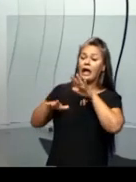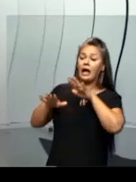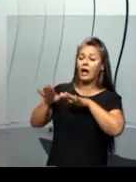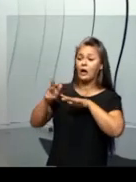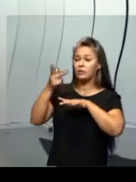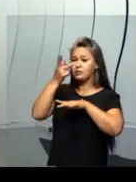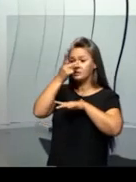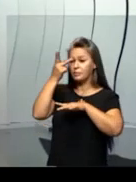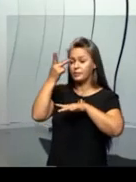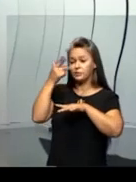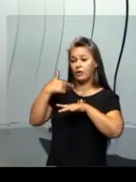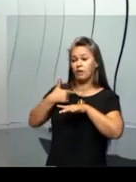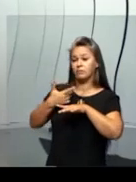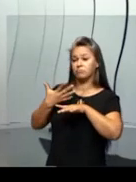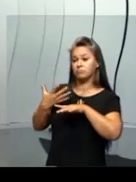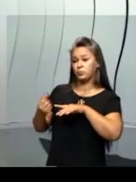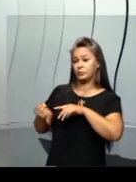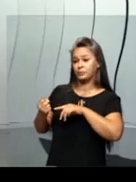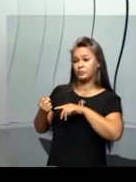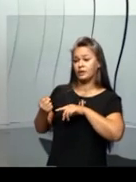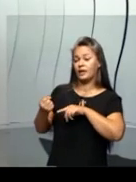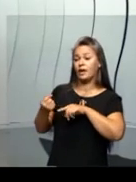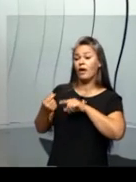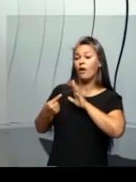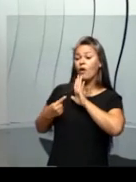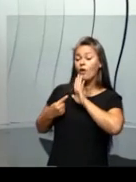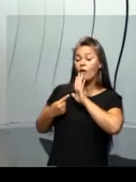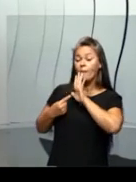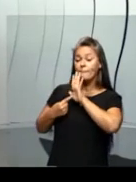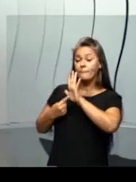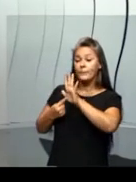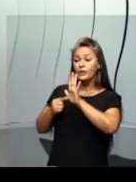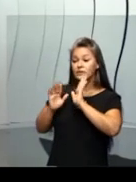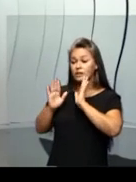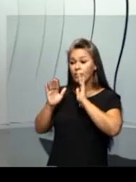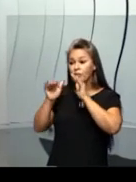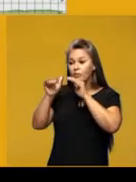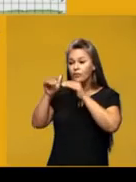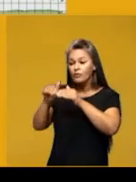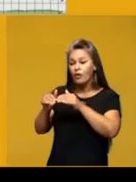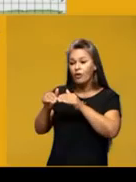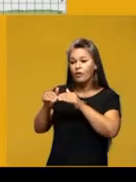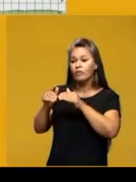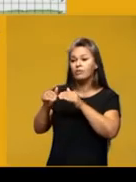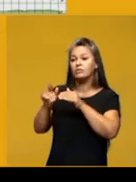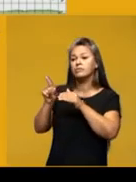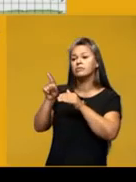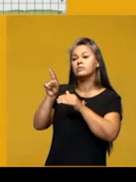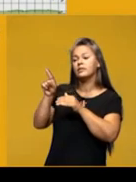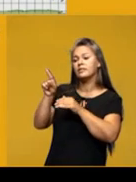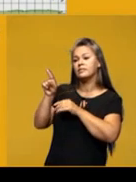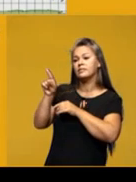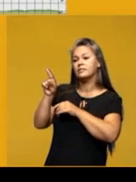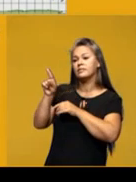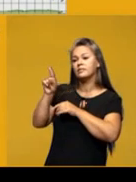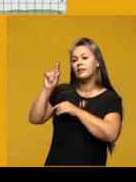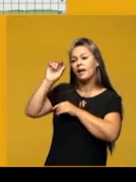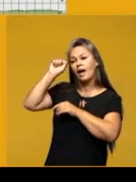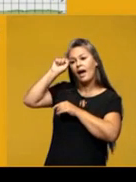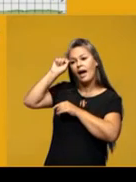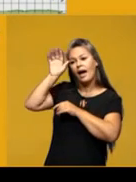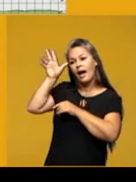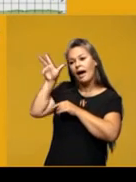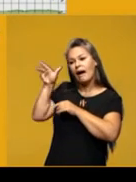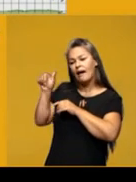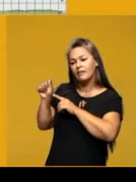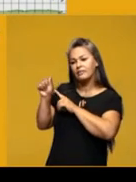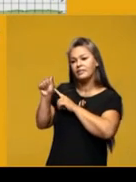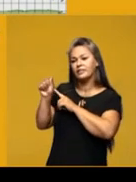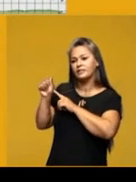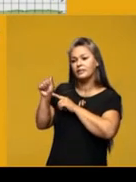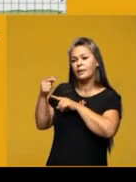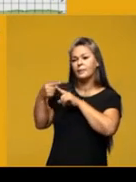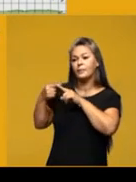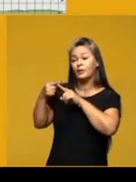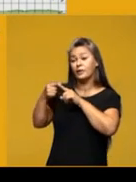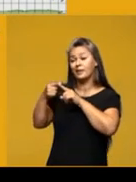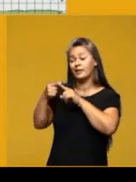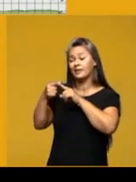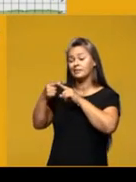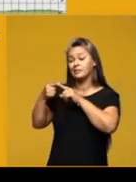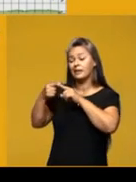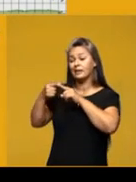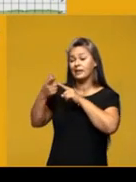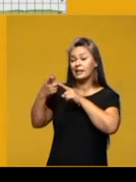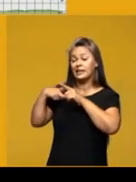também apresenta um cunho político. Então, nesse caso, Peters aqui deu destaque à África. Então, ele colocou a África